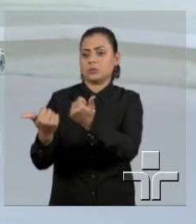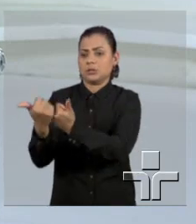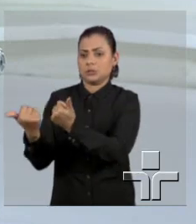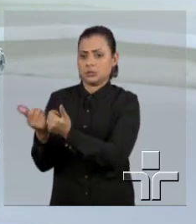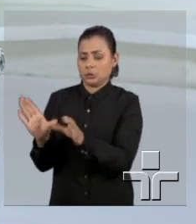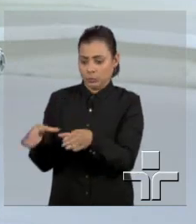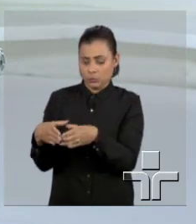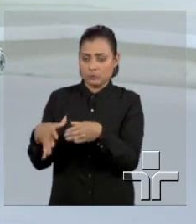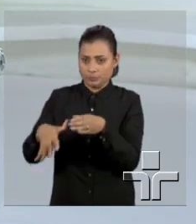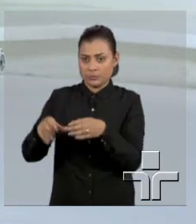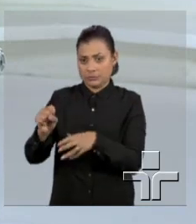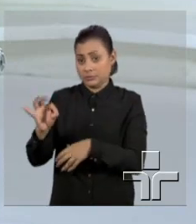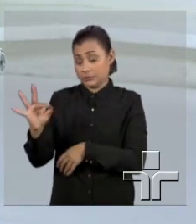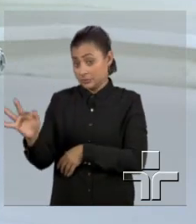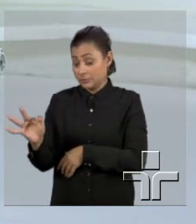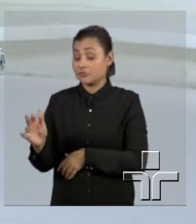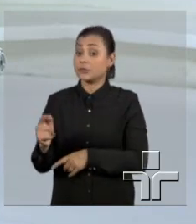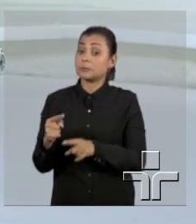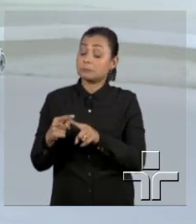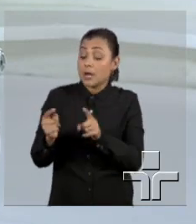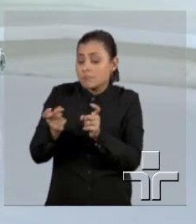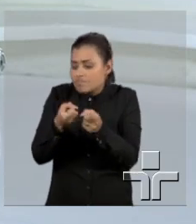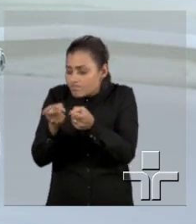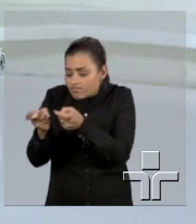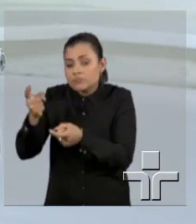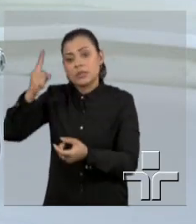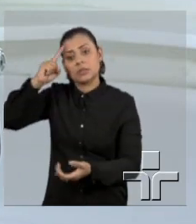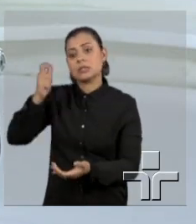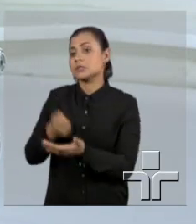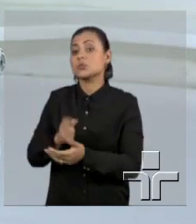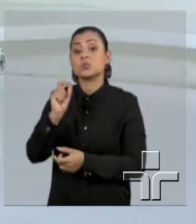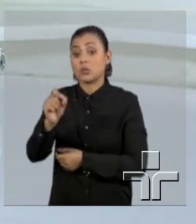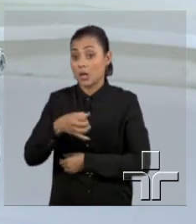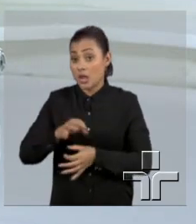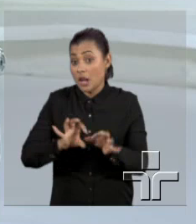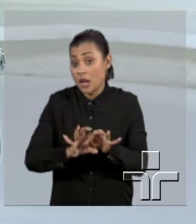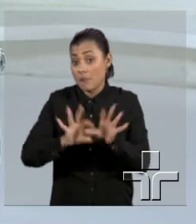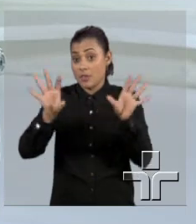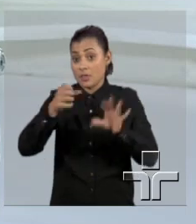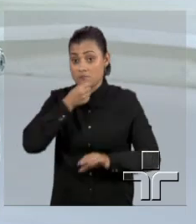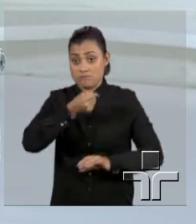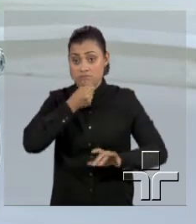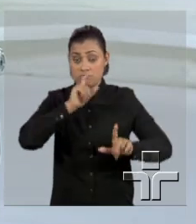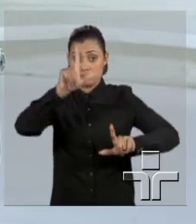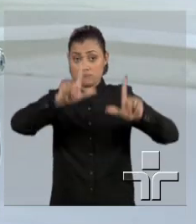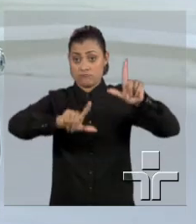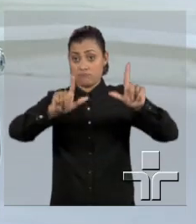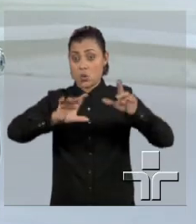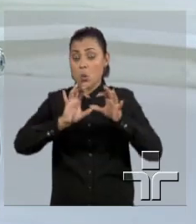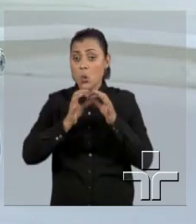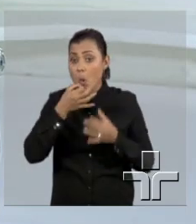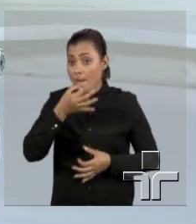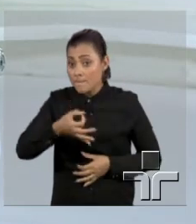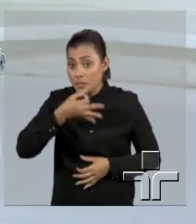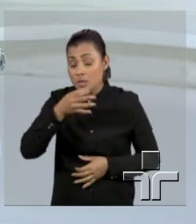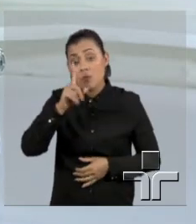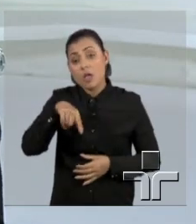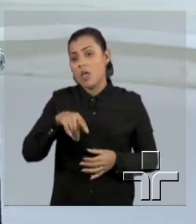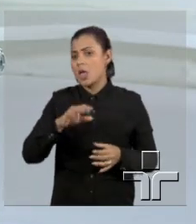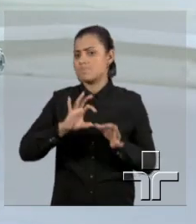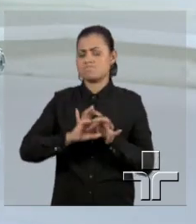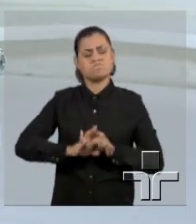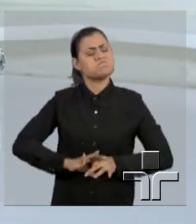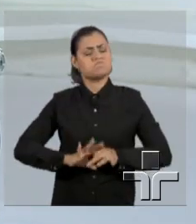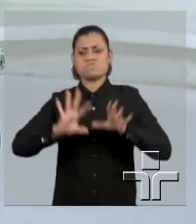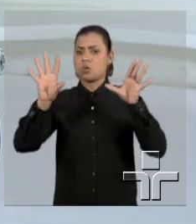Casa. Ali deixamos assentado que a liberdade de expressão é a maior expressão da liberdade.